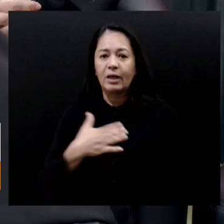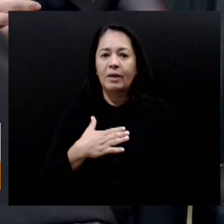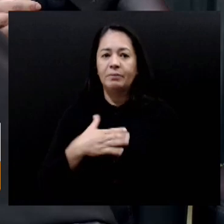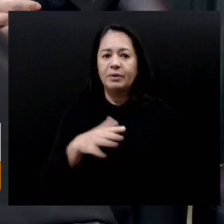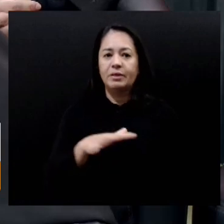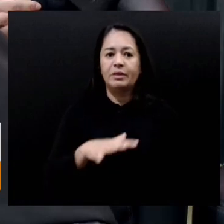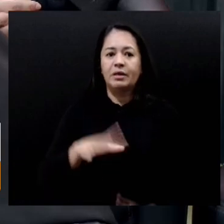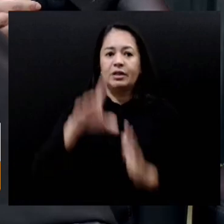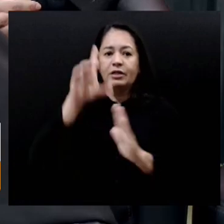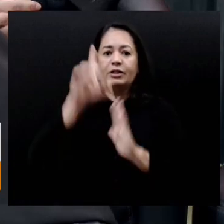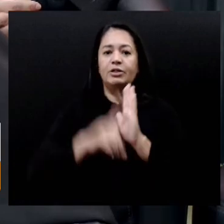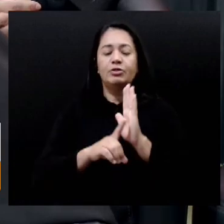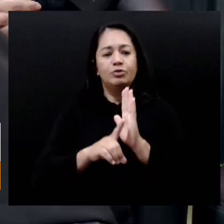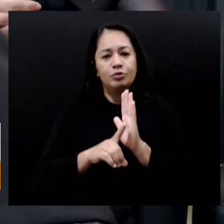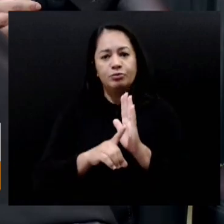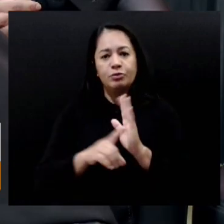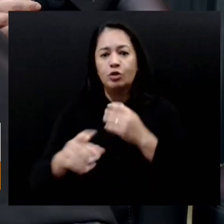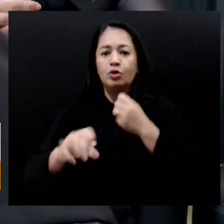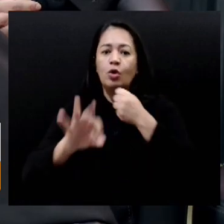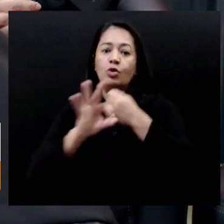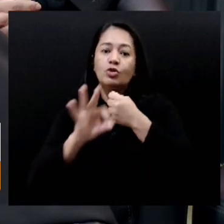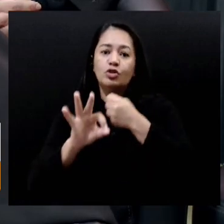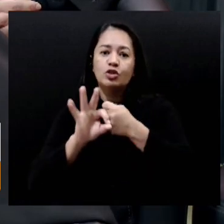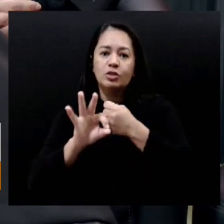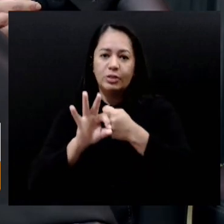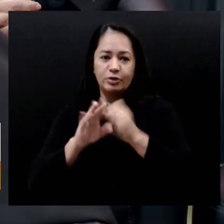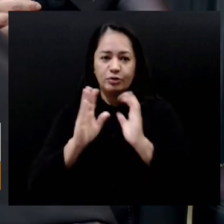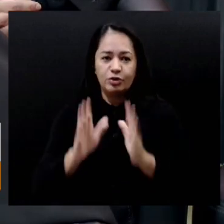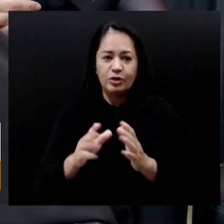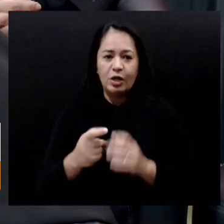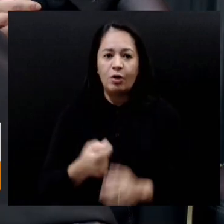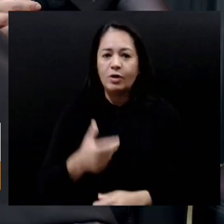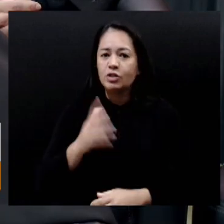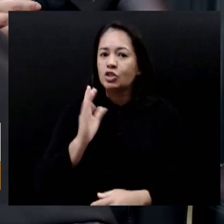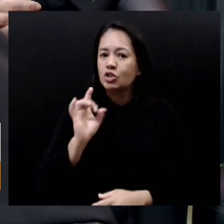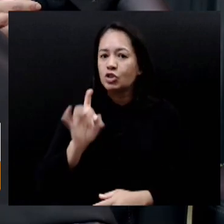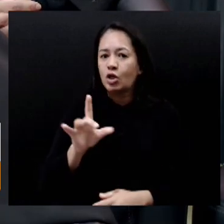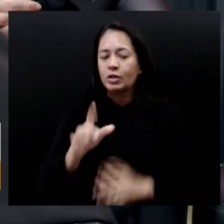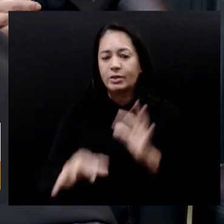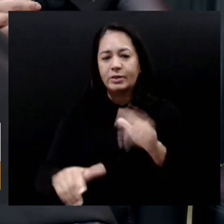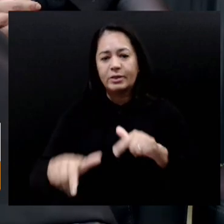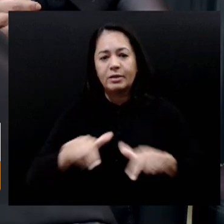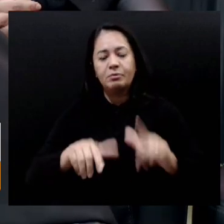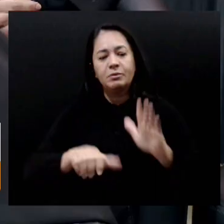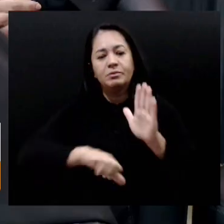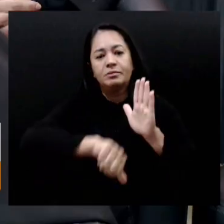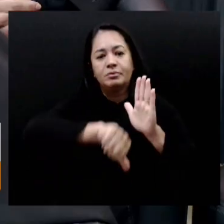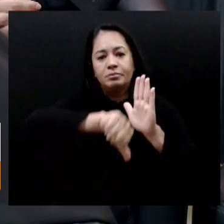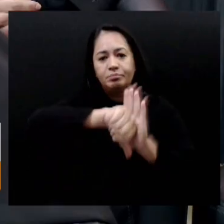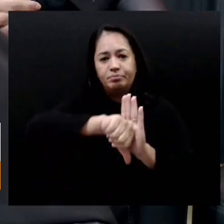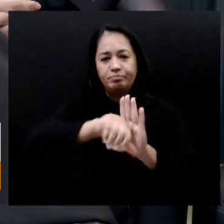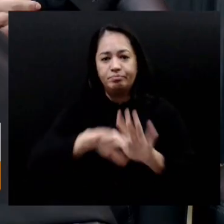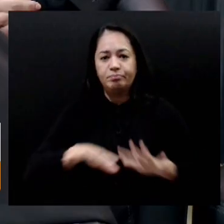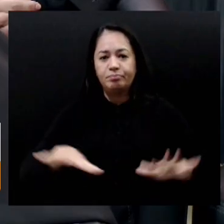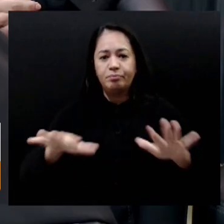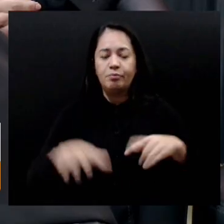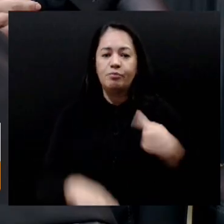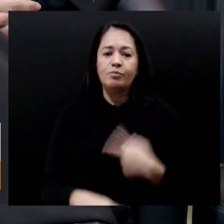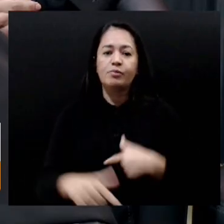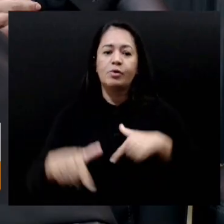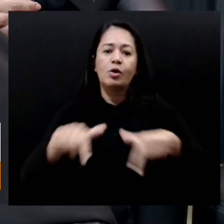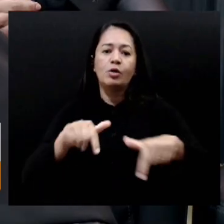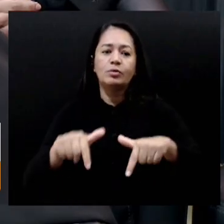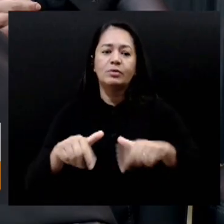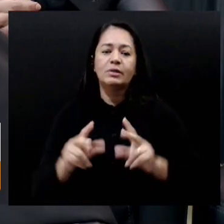advogando quase que exclusivamente no direito criminal, e a gente trabalha constantemente. Eu falo que a mesa